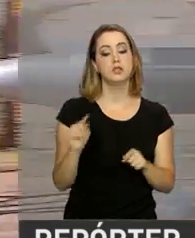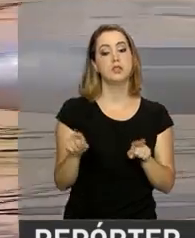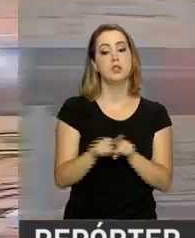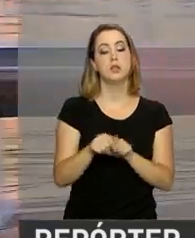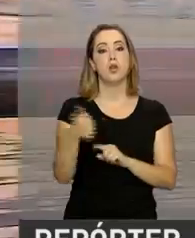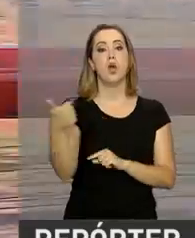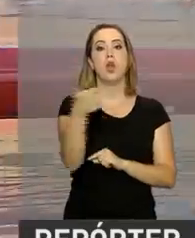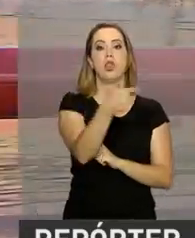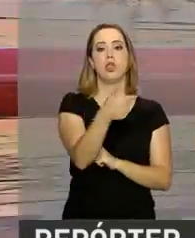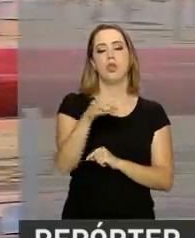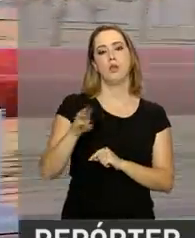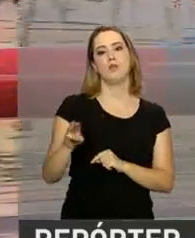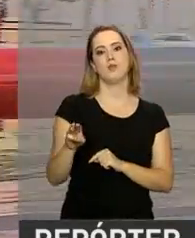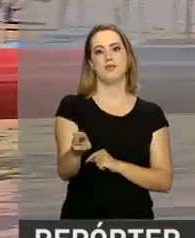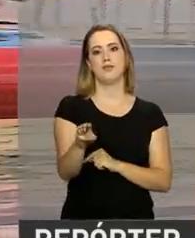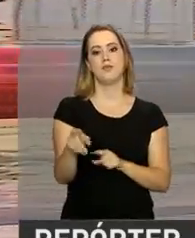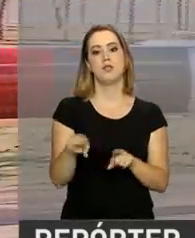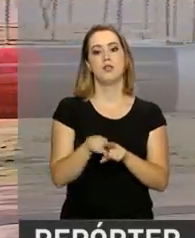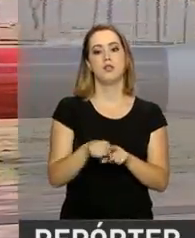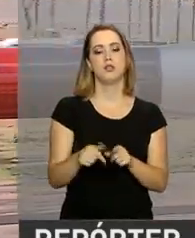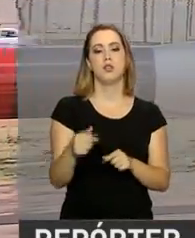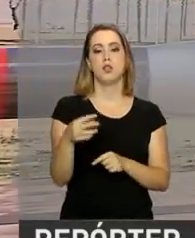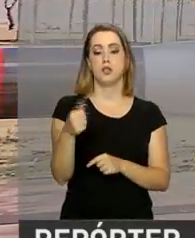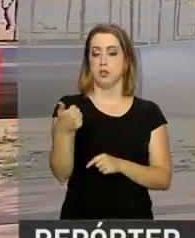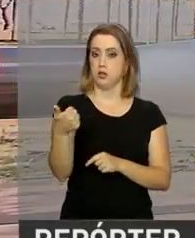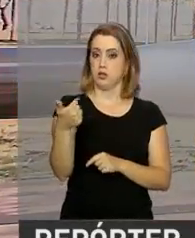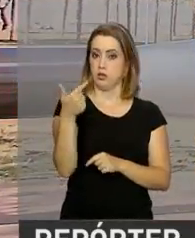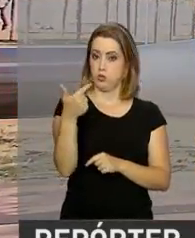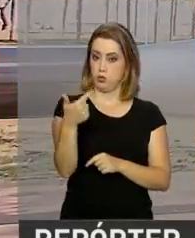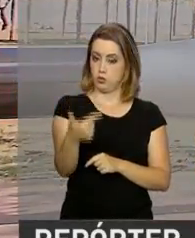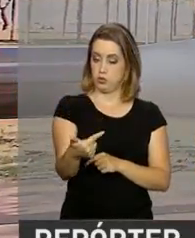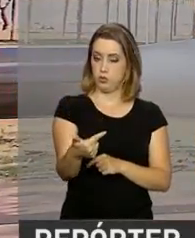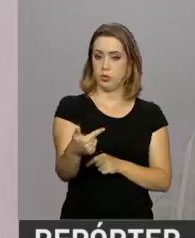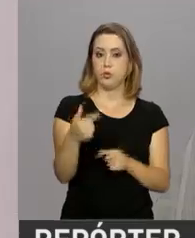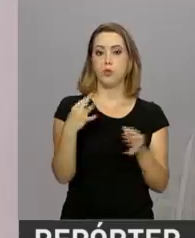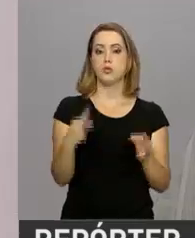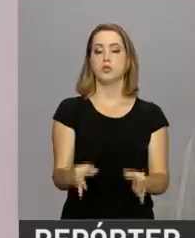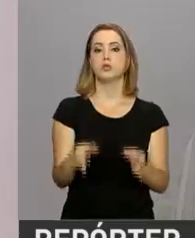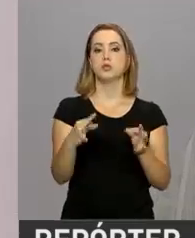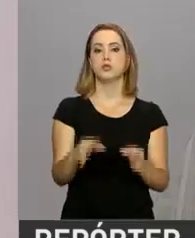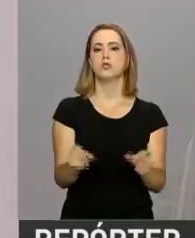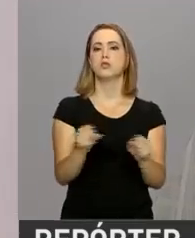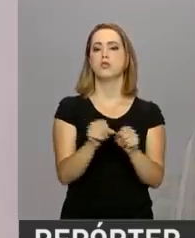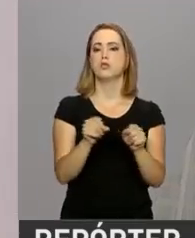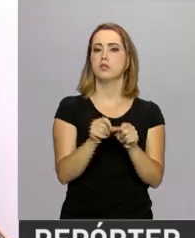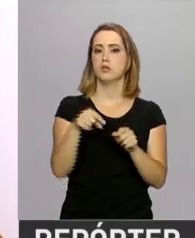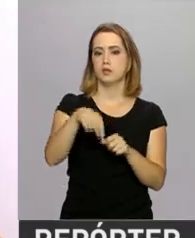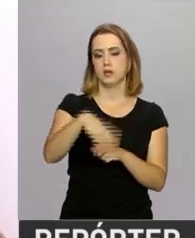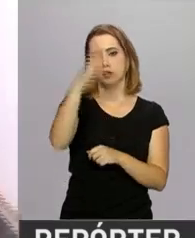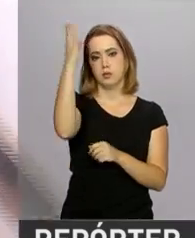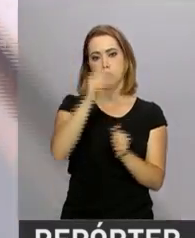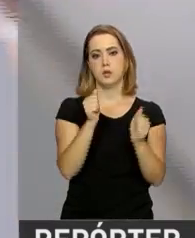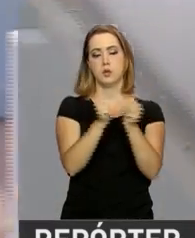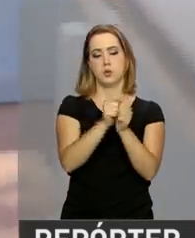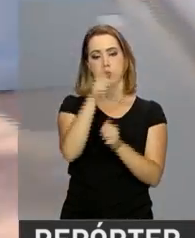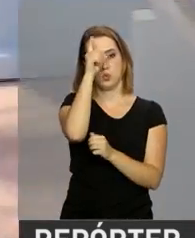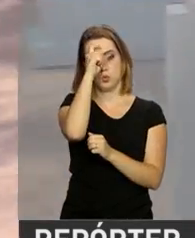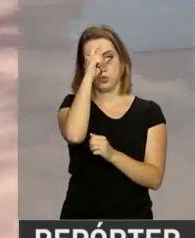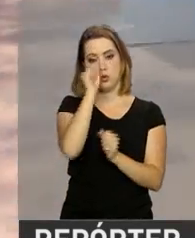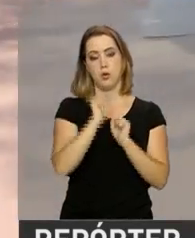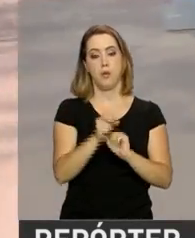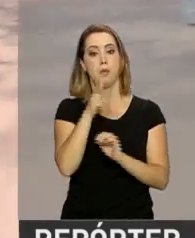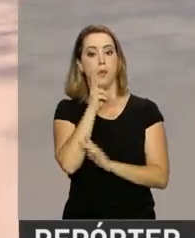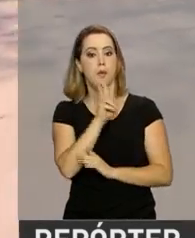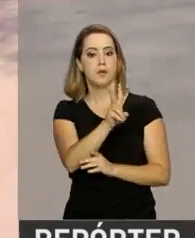12 m de altura e mais de 2 toneladas foi desenvolvido pela Agência Espacial brasileira em cooperação com a Alemanha o Foguete pode ser visto na